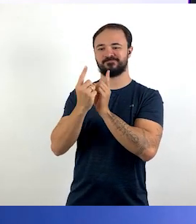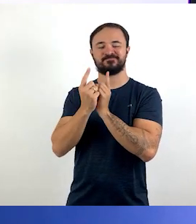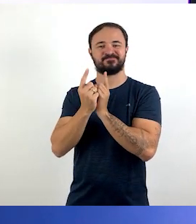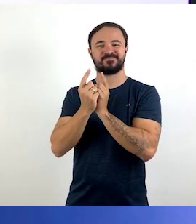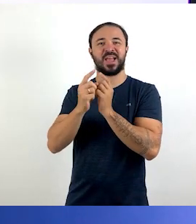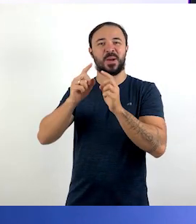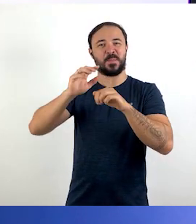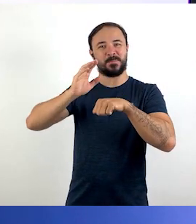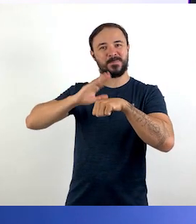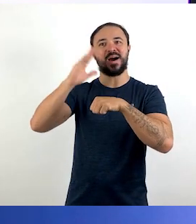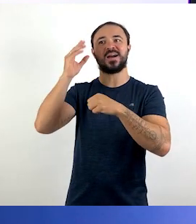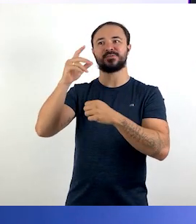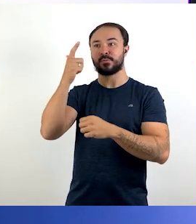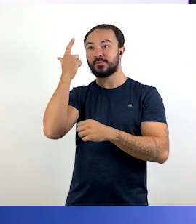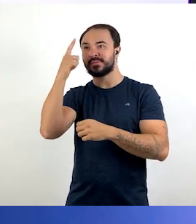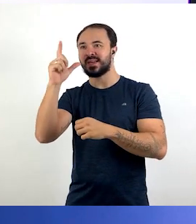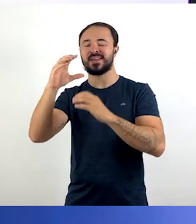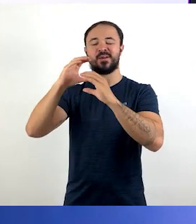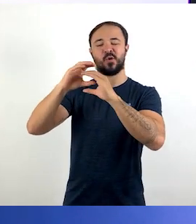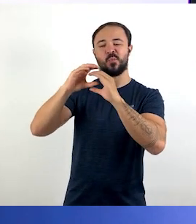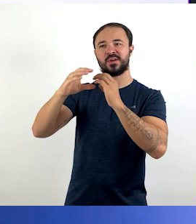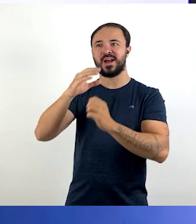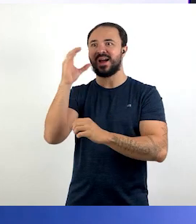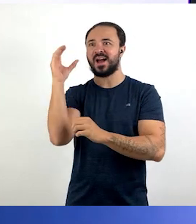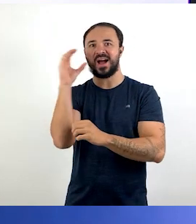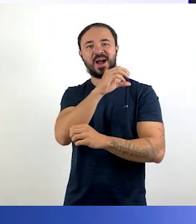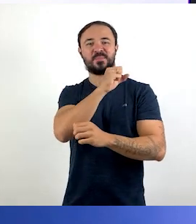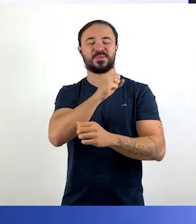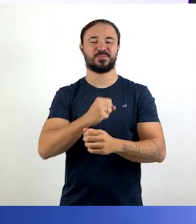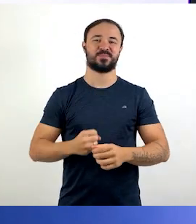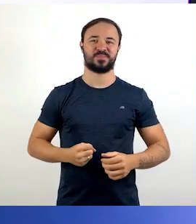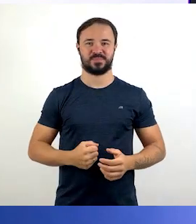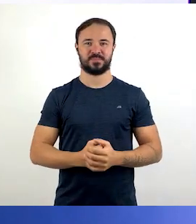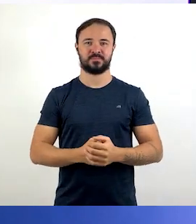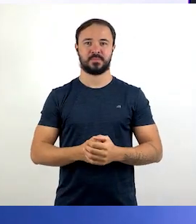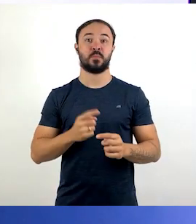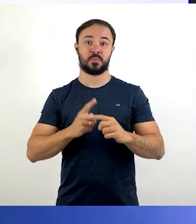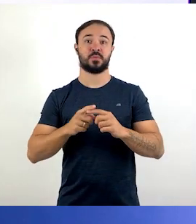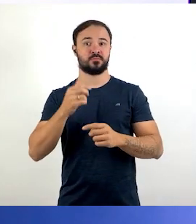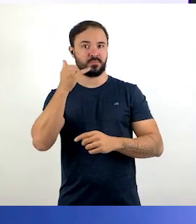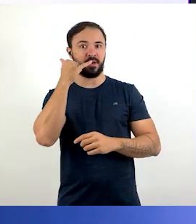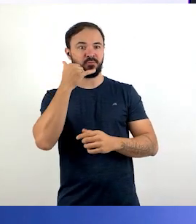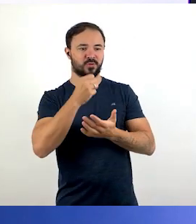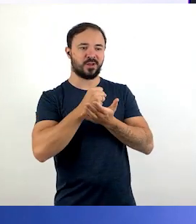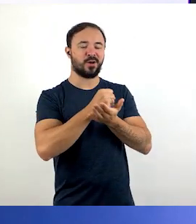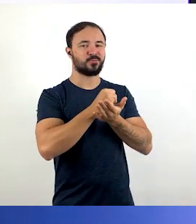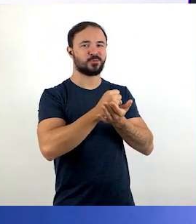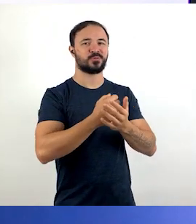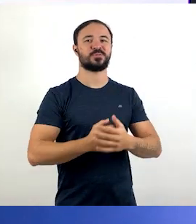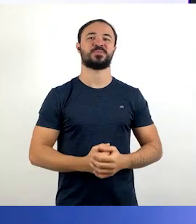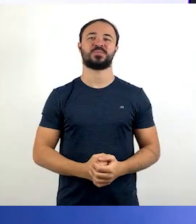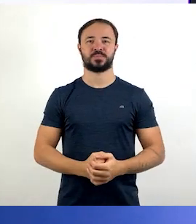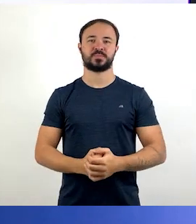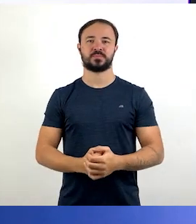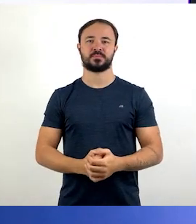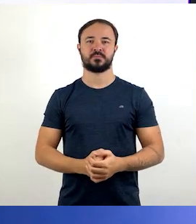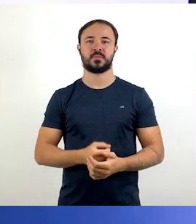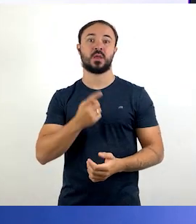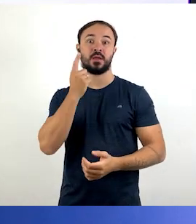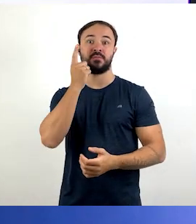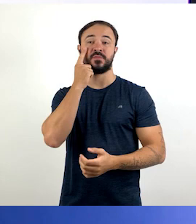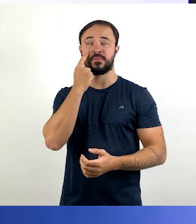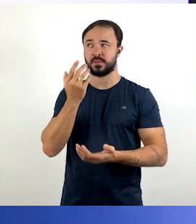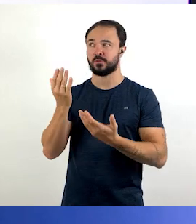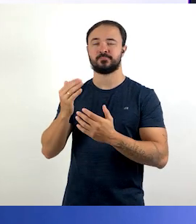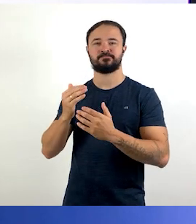diminuindo à medida que esses telefones puderam fazer outras funcionalidades também. E olha a